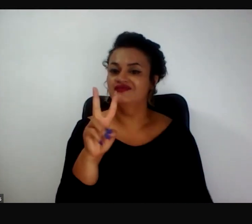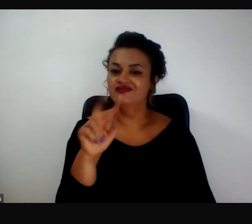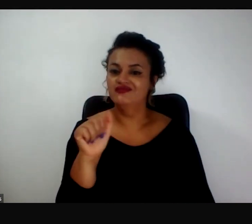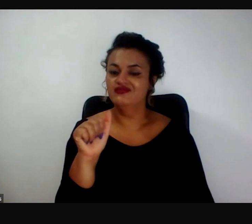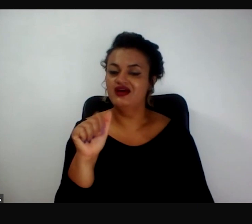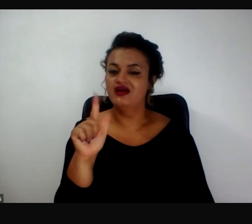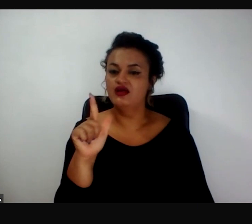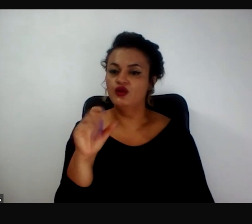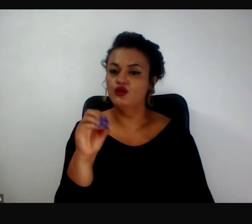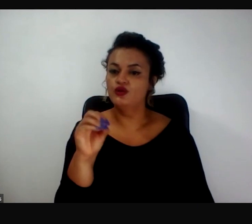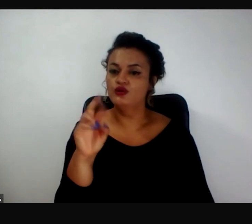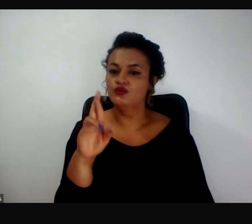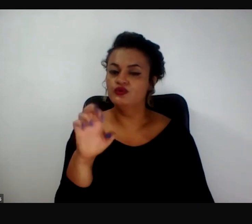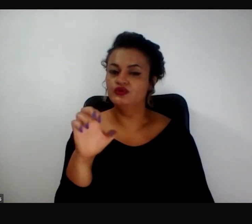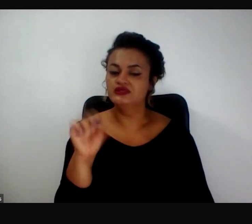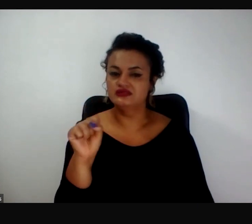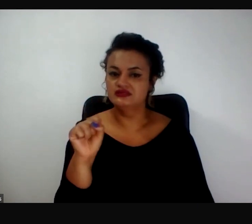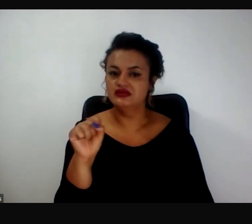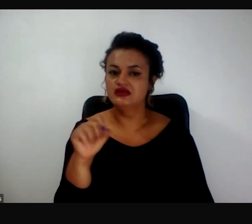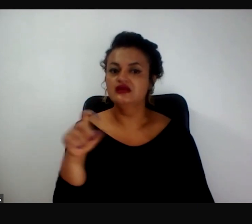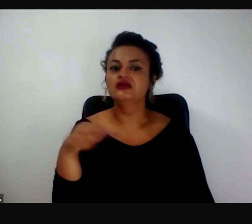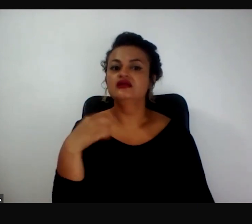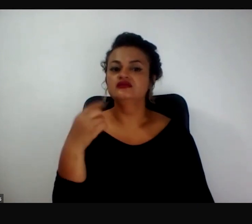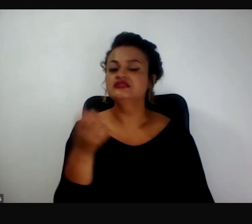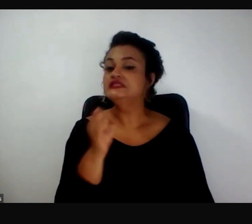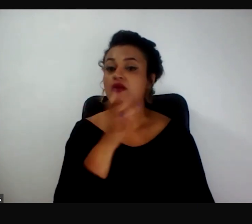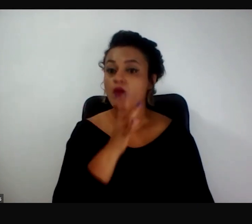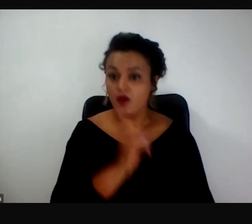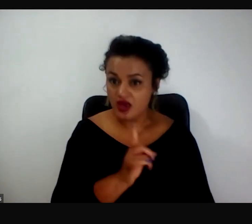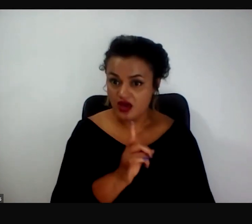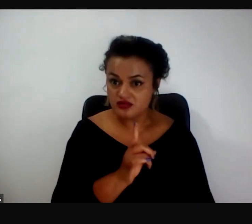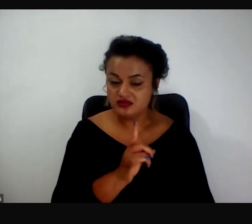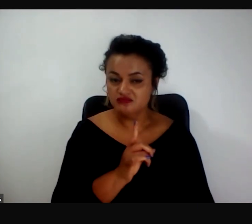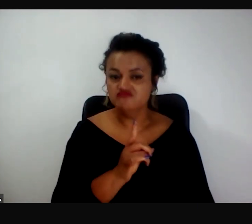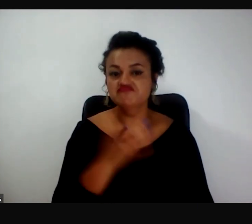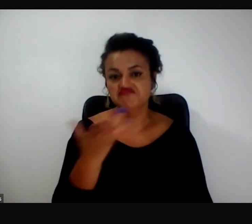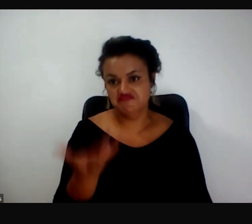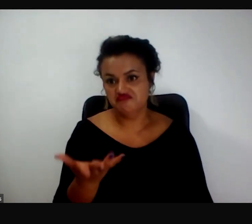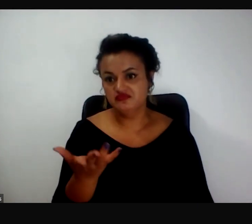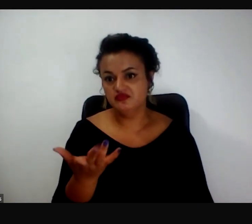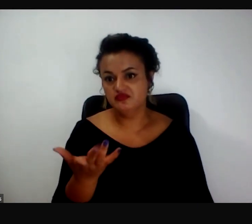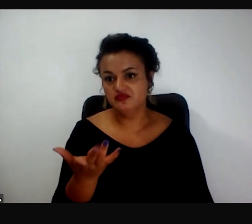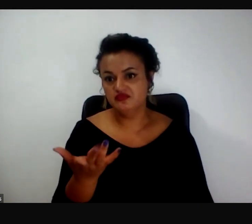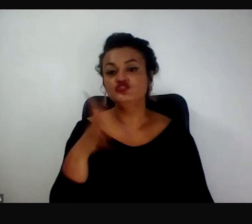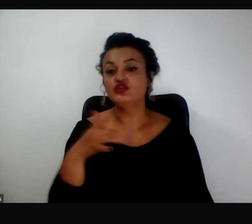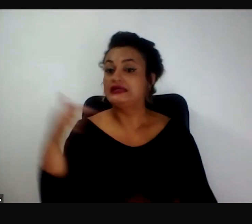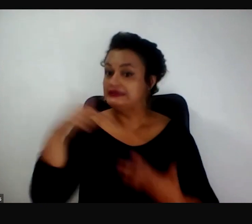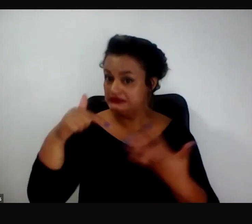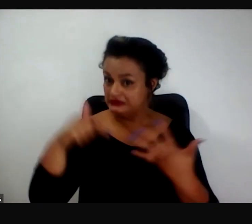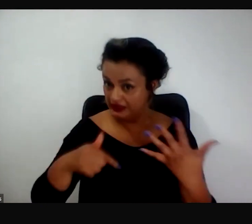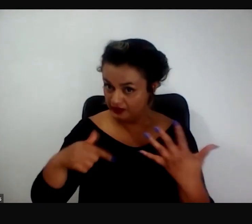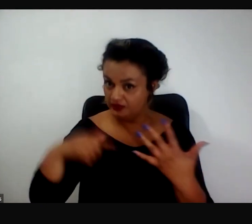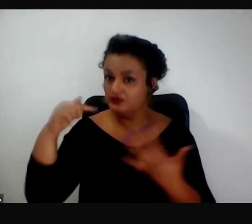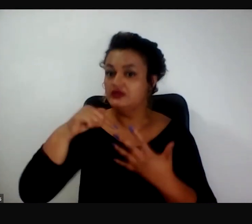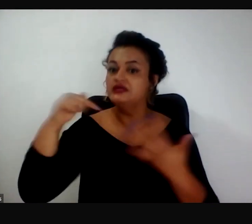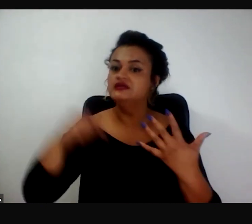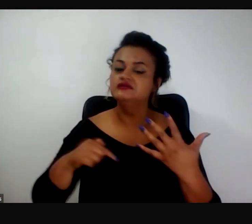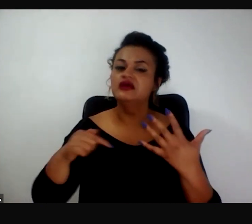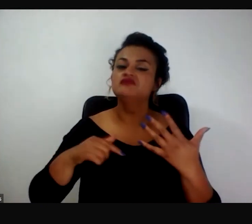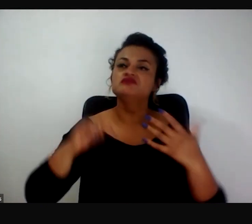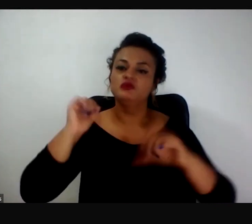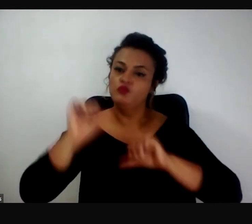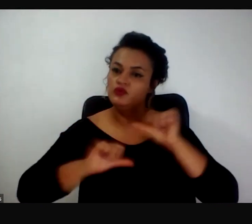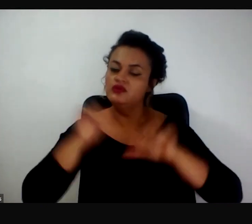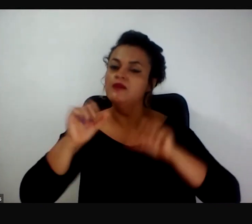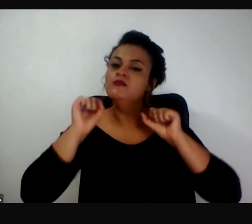vão ter problemas se não conhecem esses acordos, porque é já um critério que pode mudar,